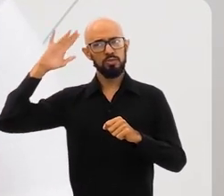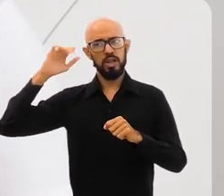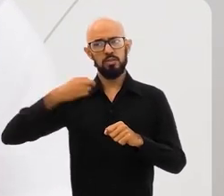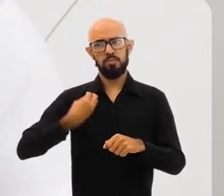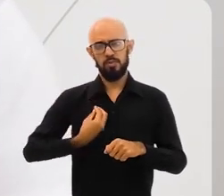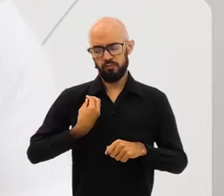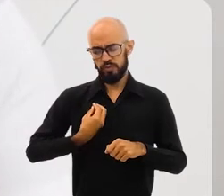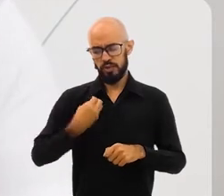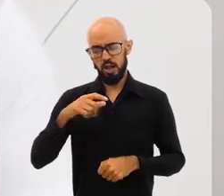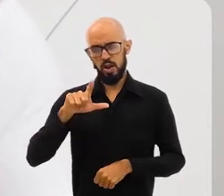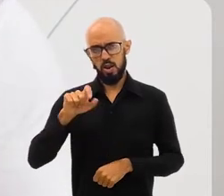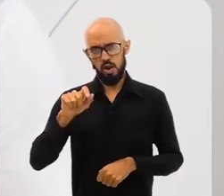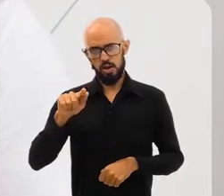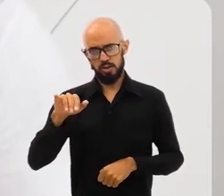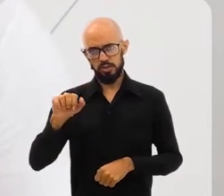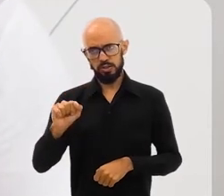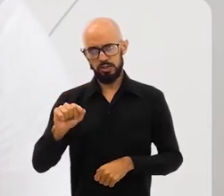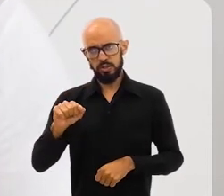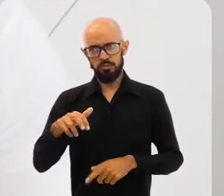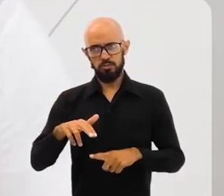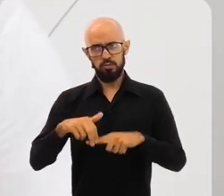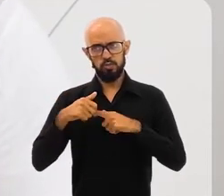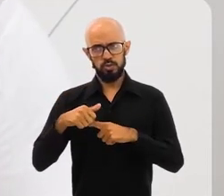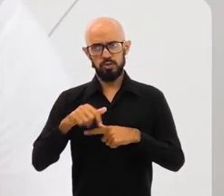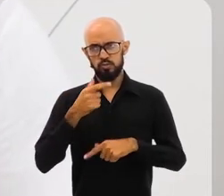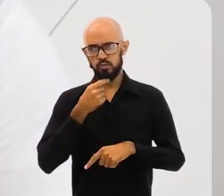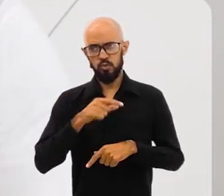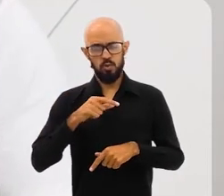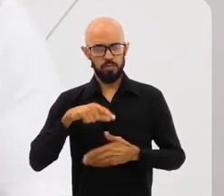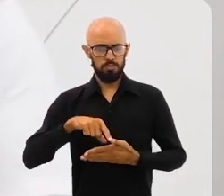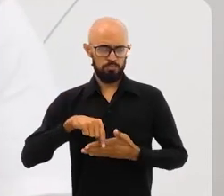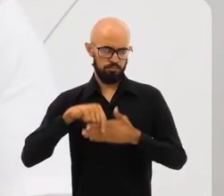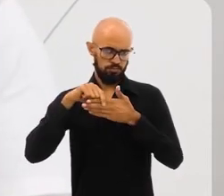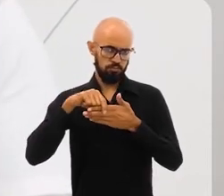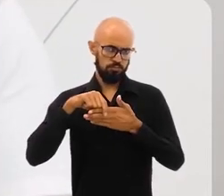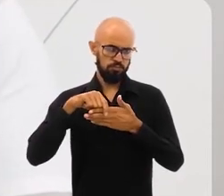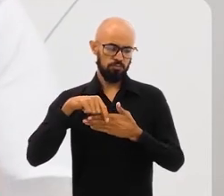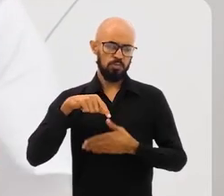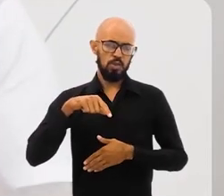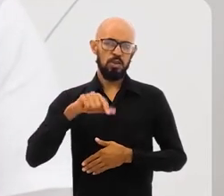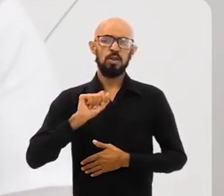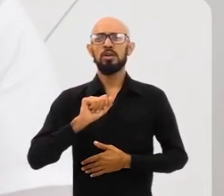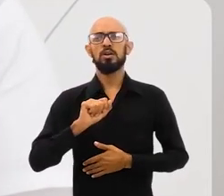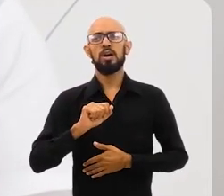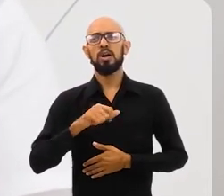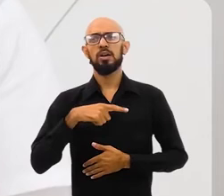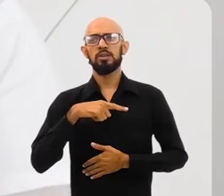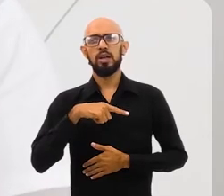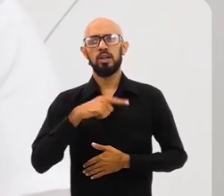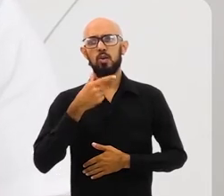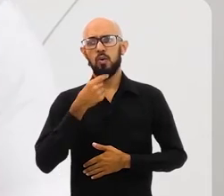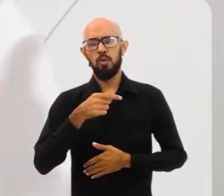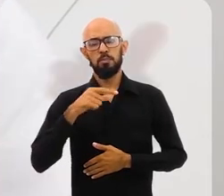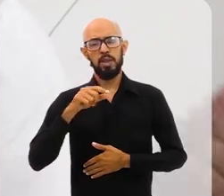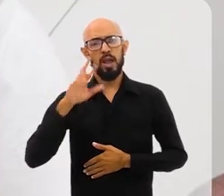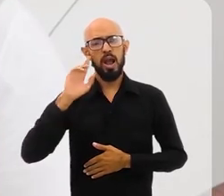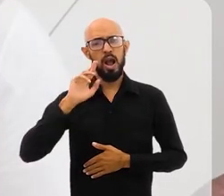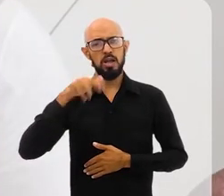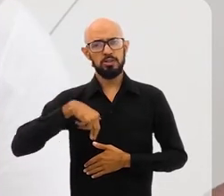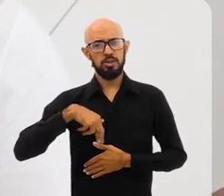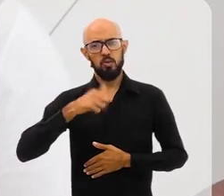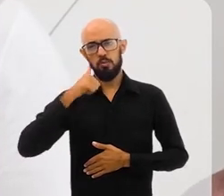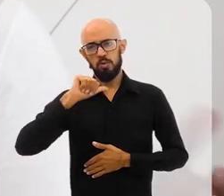vida muito lógica por isso a questão do sacerdócio masculino a gente divide muito na questão essencial de homem razão